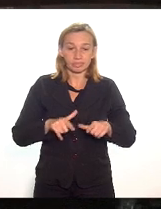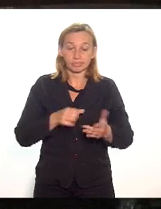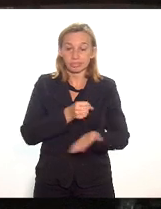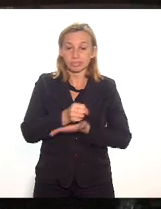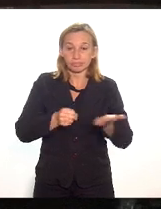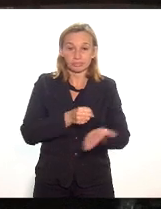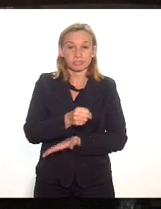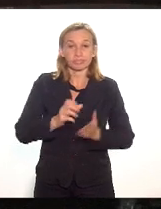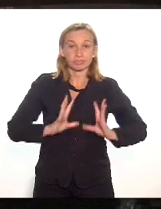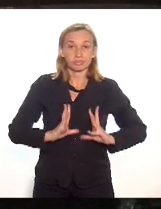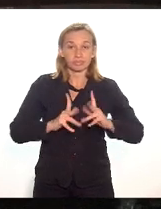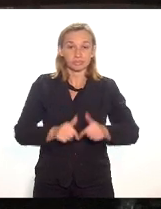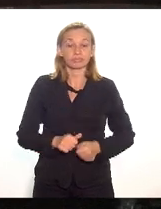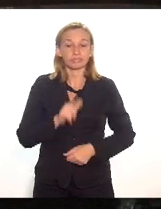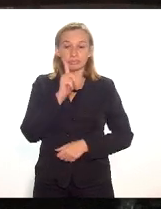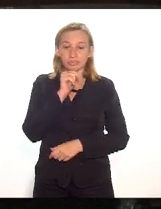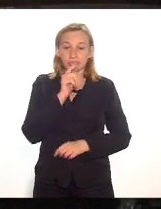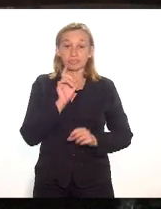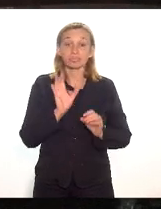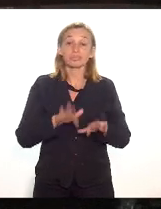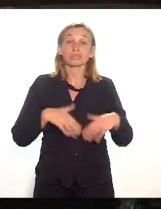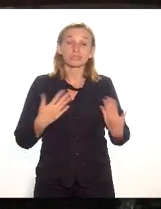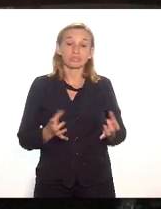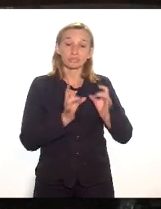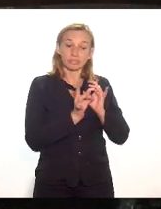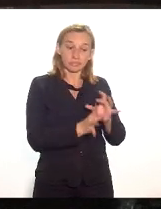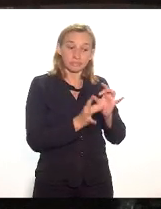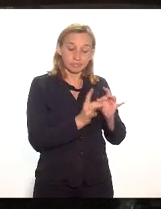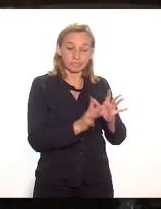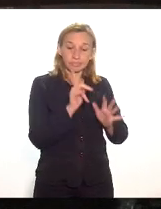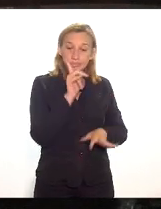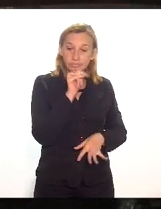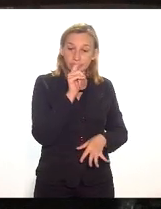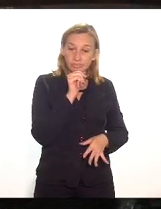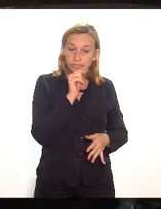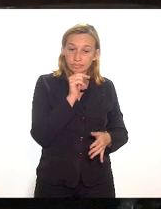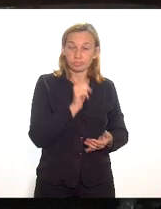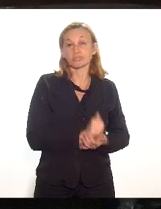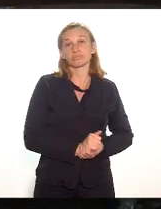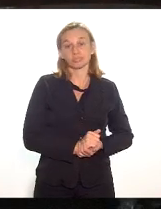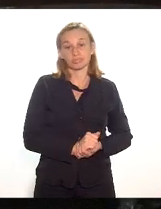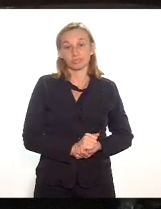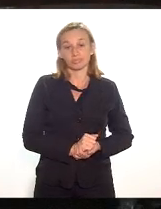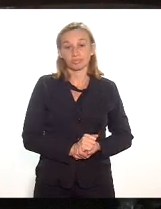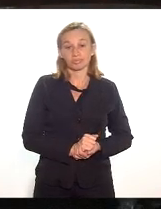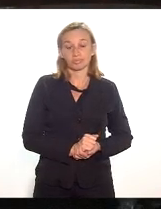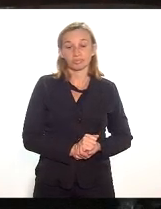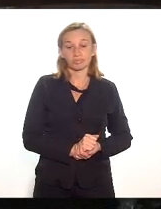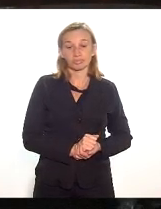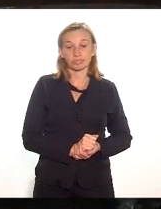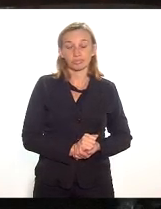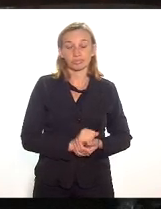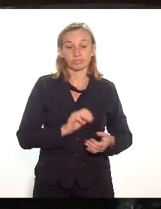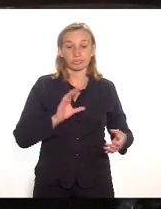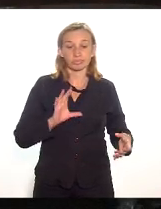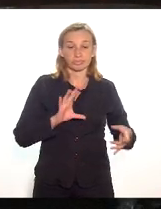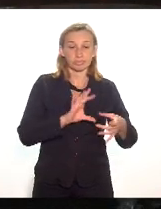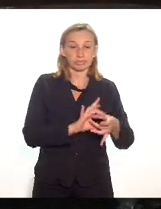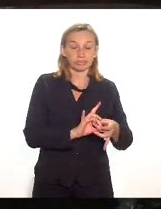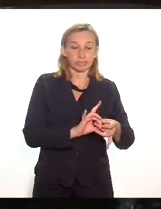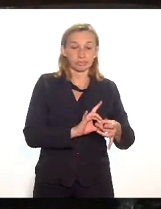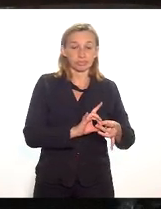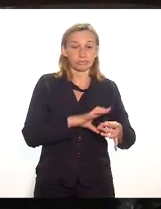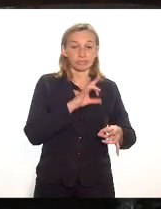Ou seja, a privatização vai fazer uma segregação social, política